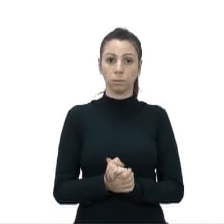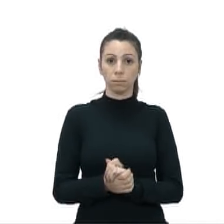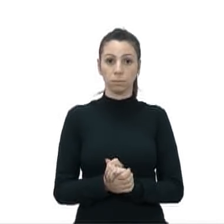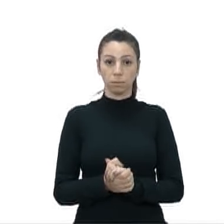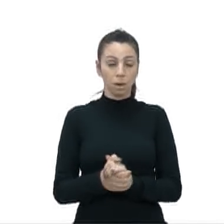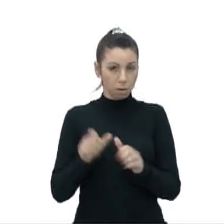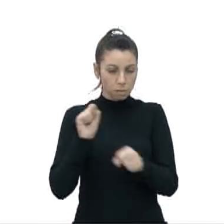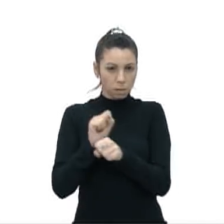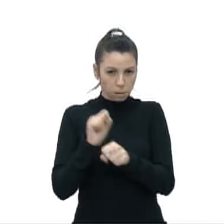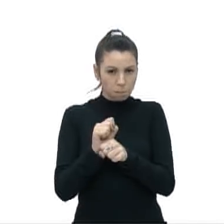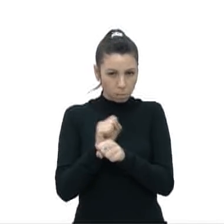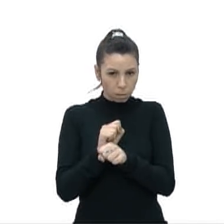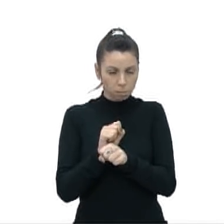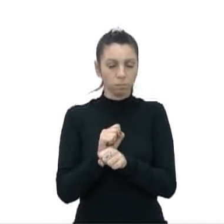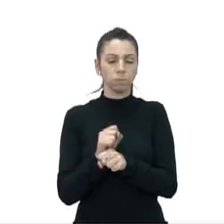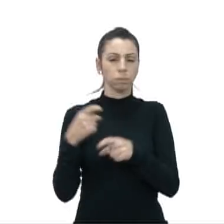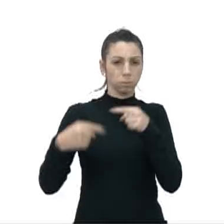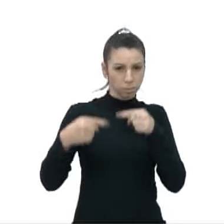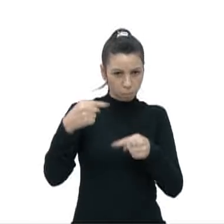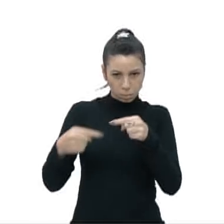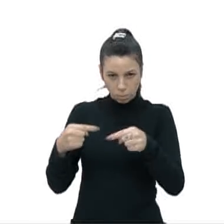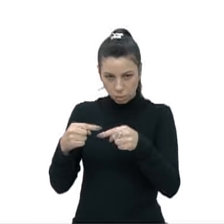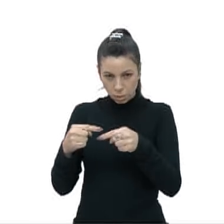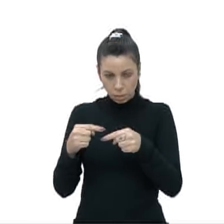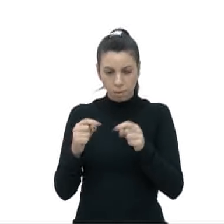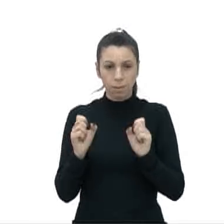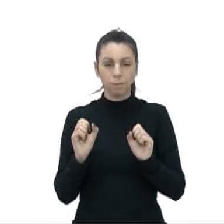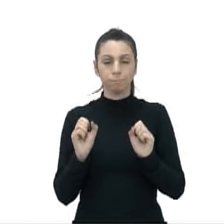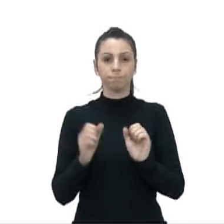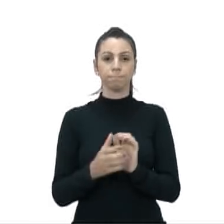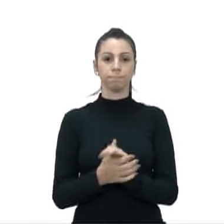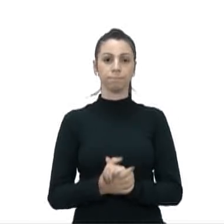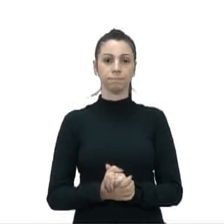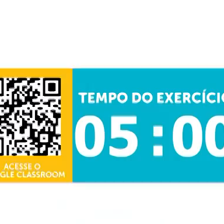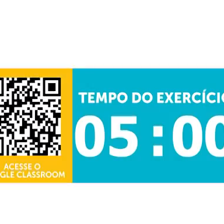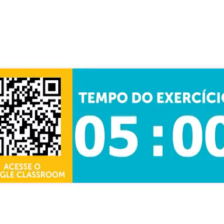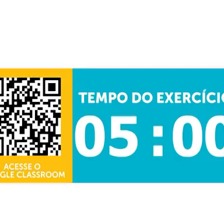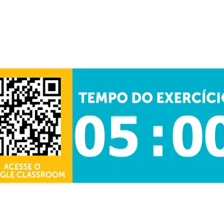vamos discutir essa questão. Beleza? Até mais!